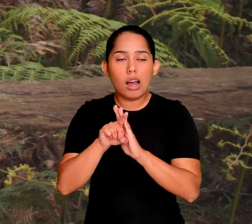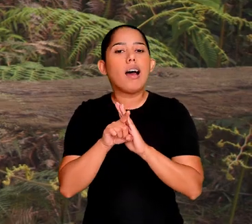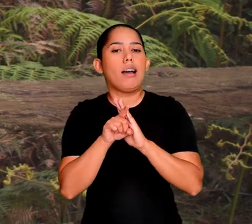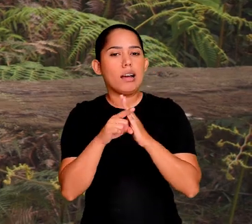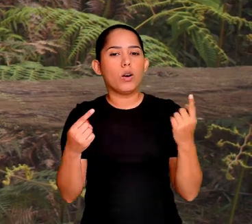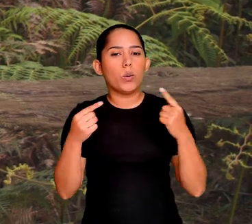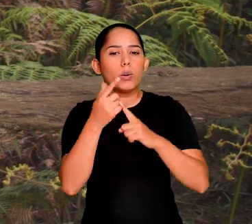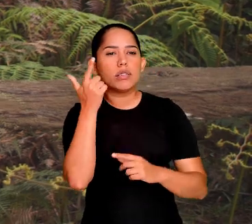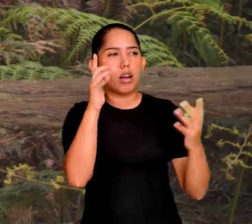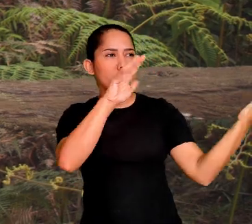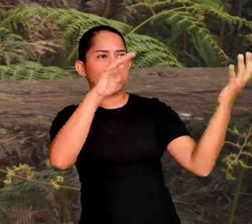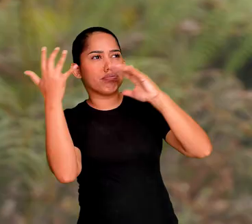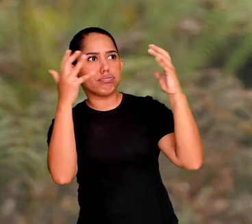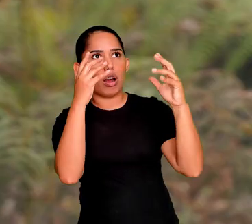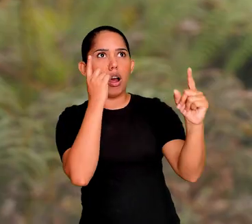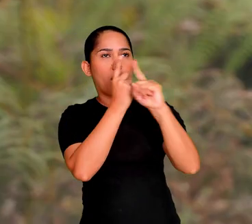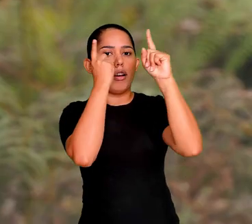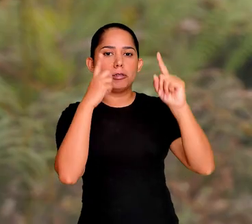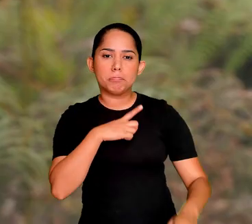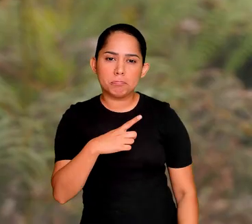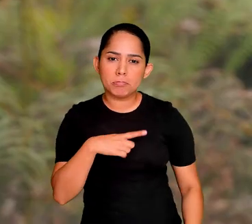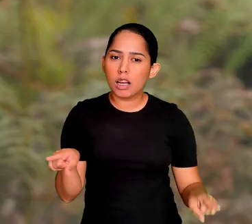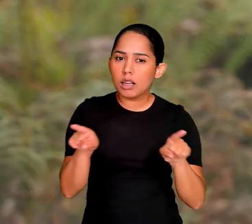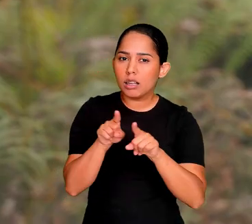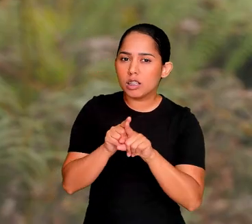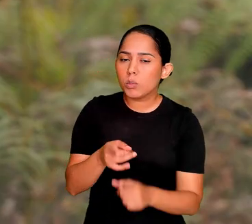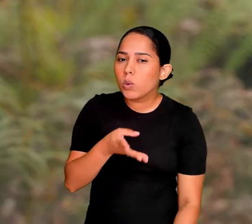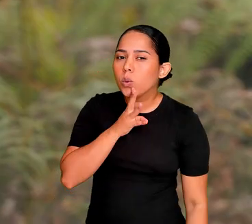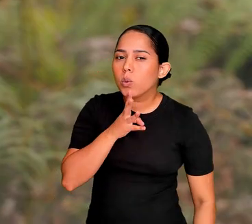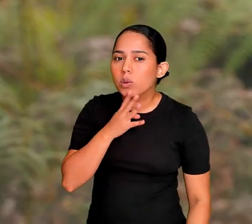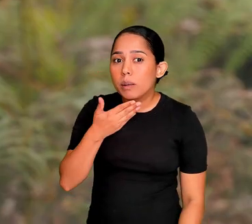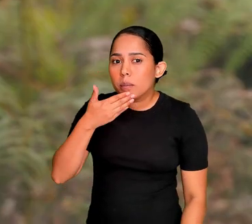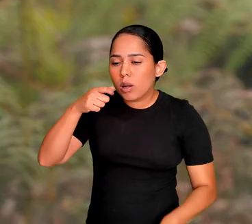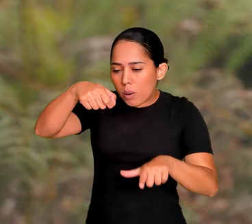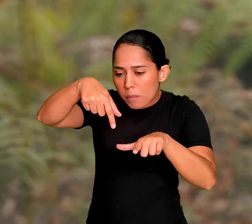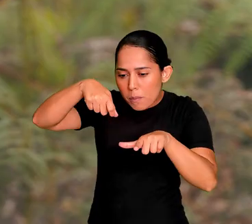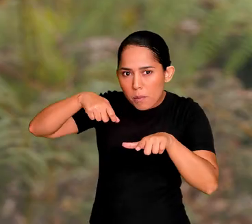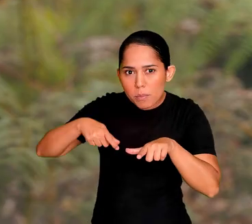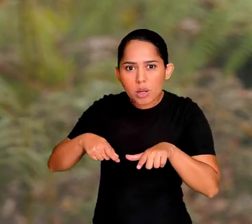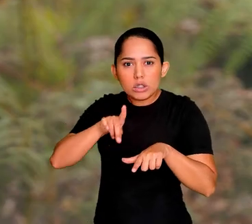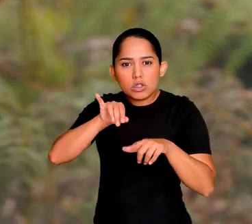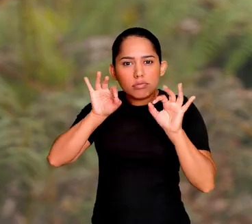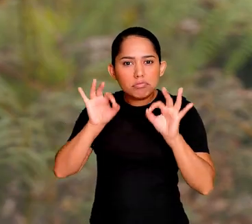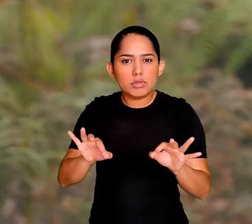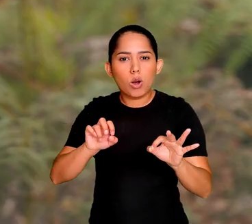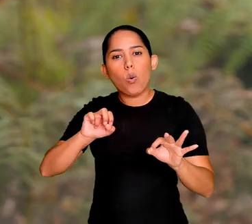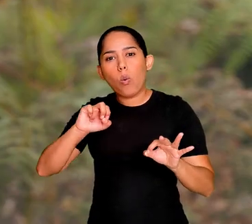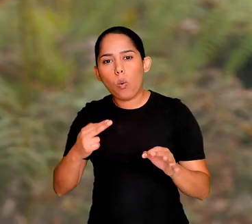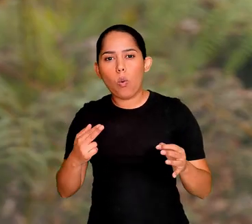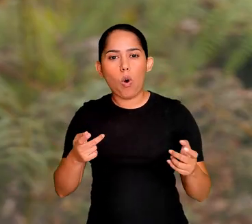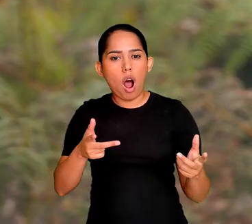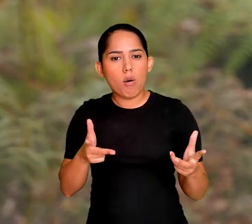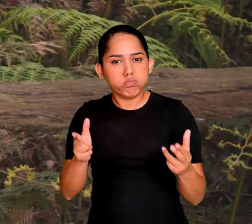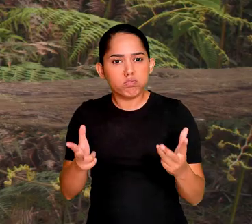alguma forma, ajuda a gente a prever o clima, ajuda a gente, por exemplo, a conhecer o melhor momento para uma semeadura, para uma poda, para